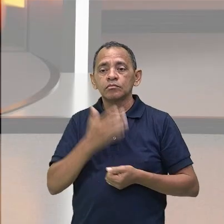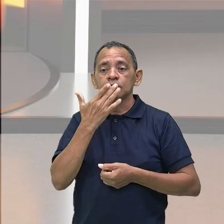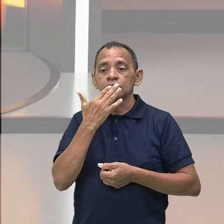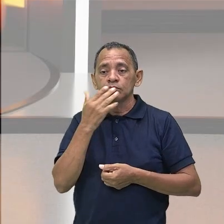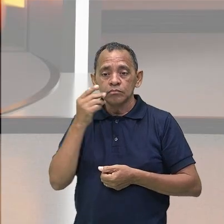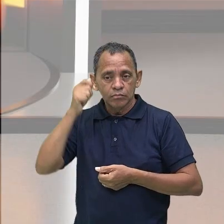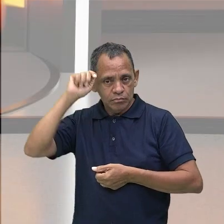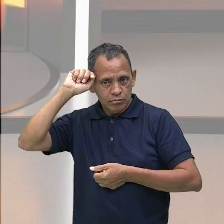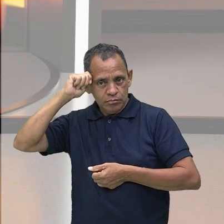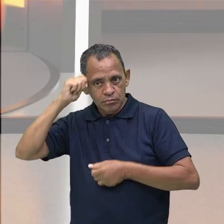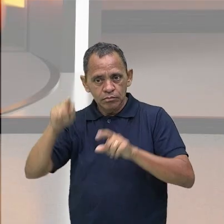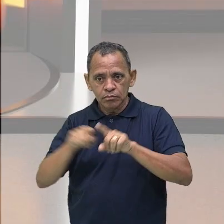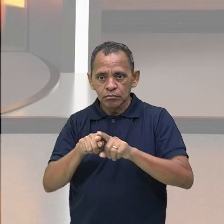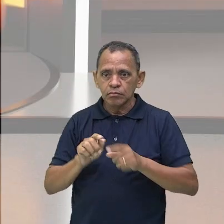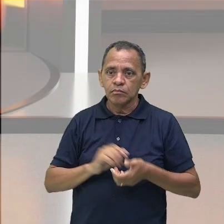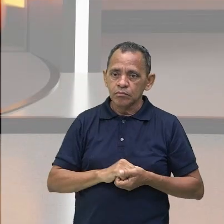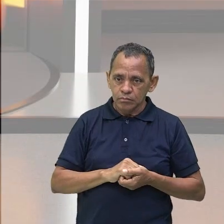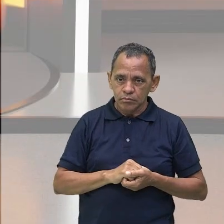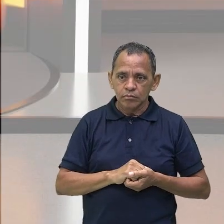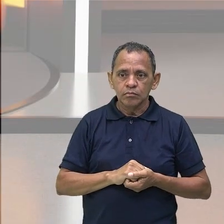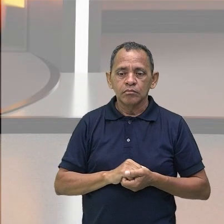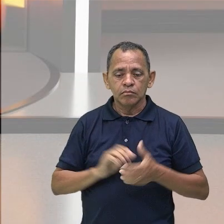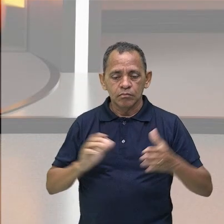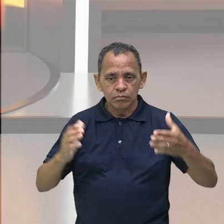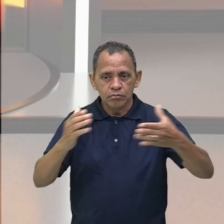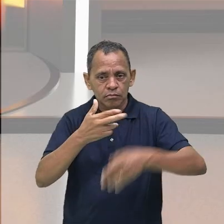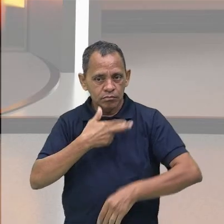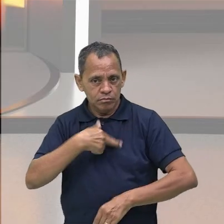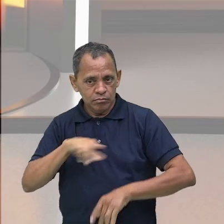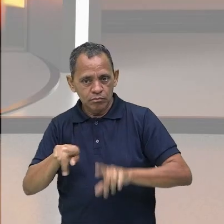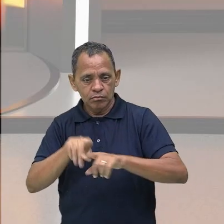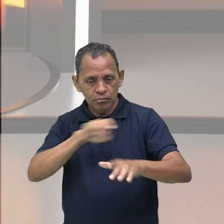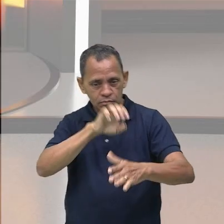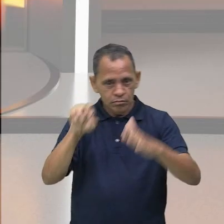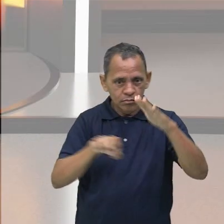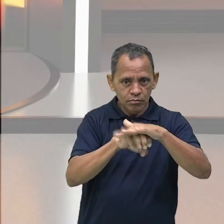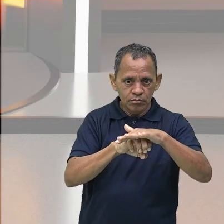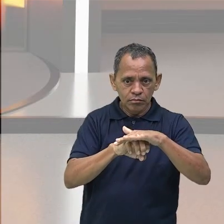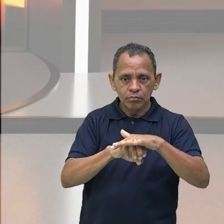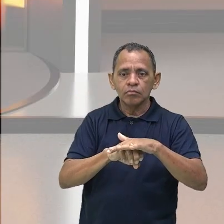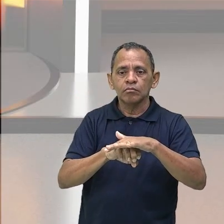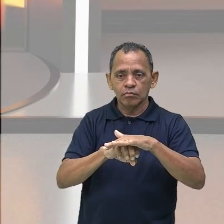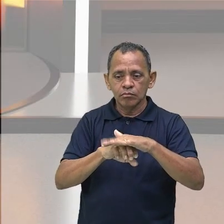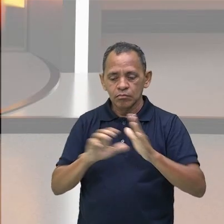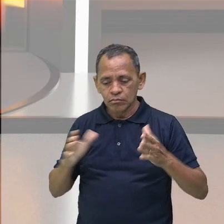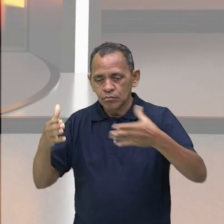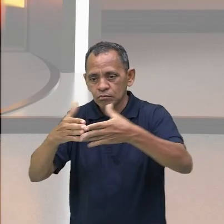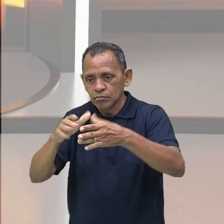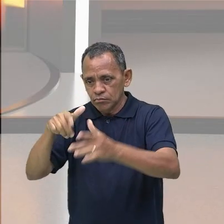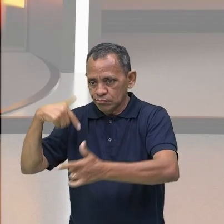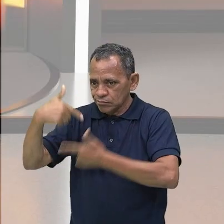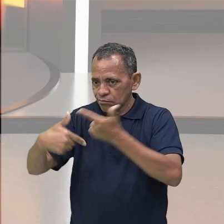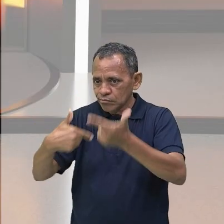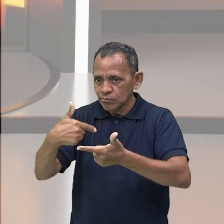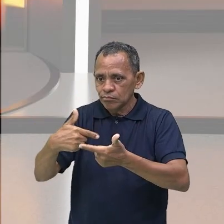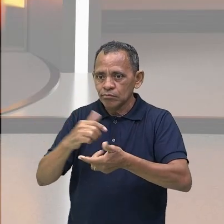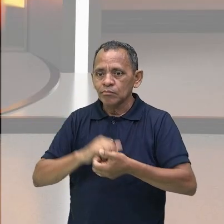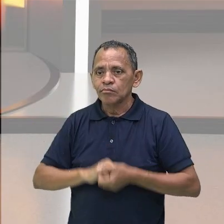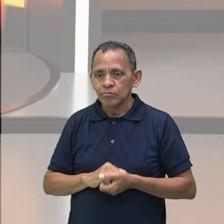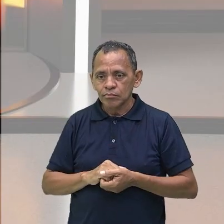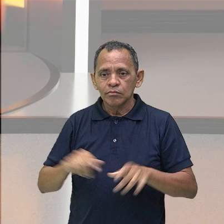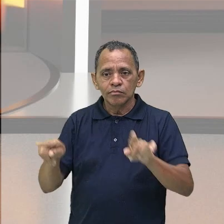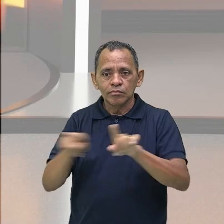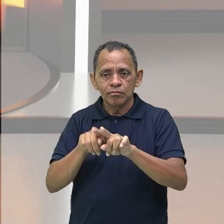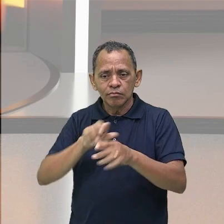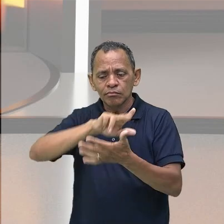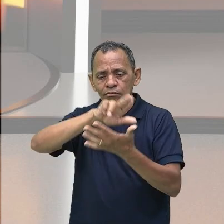religiosas, comunidades empresariais, as comunidades de trabalhadores, comunidade militante, vamos ter